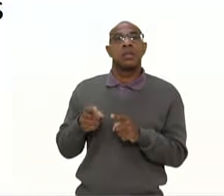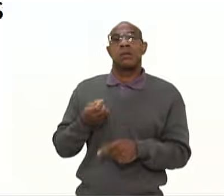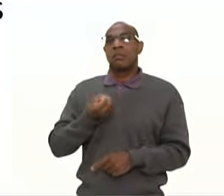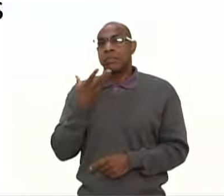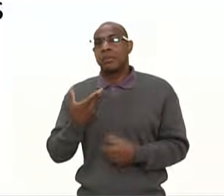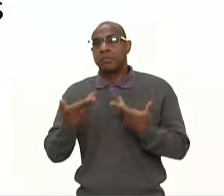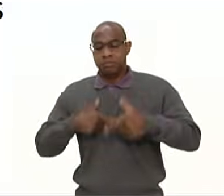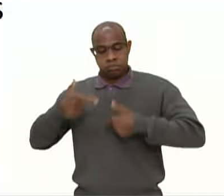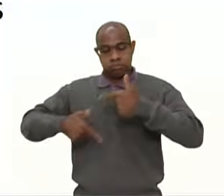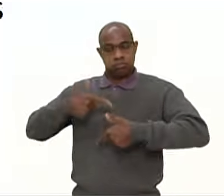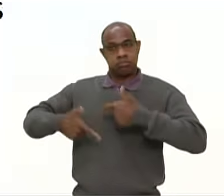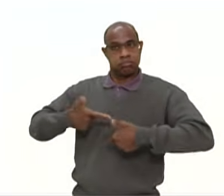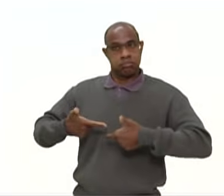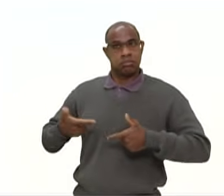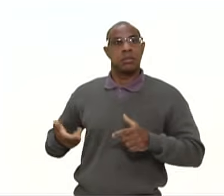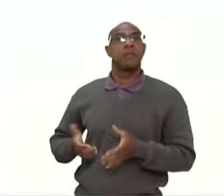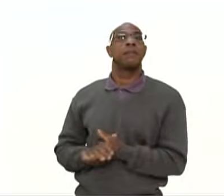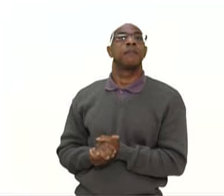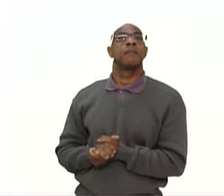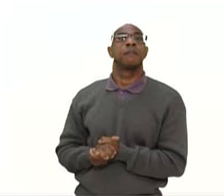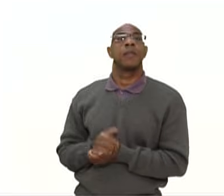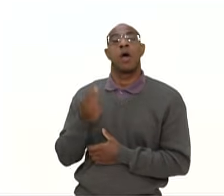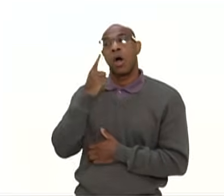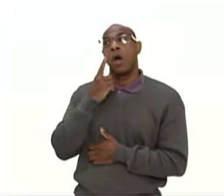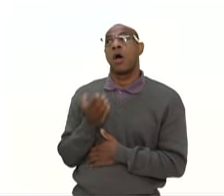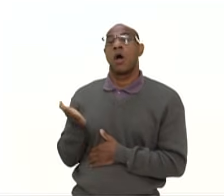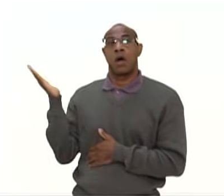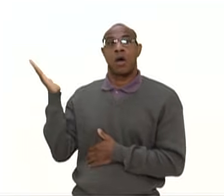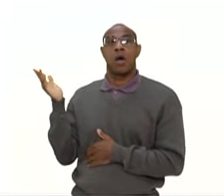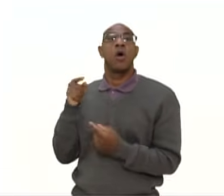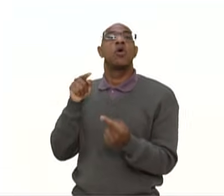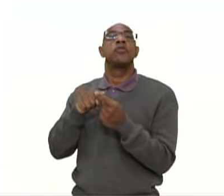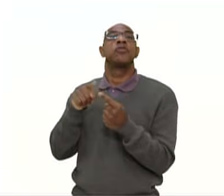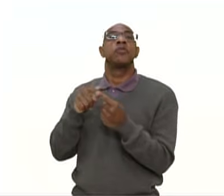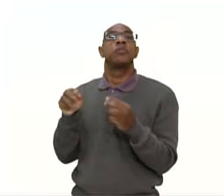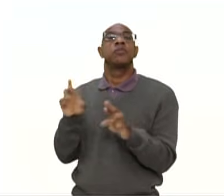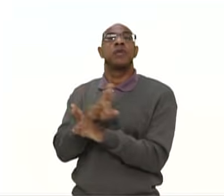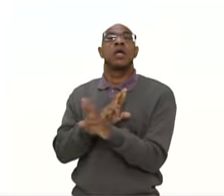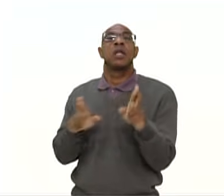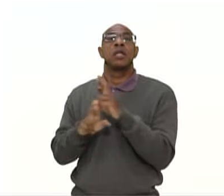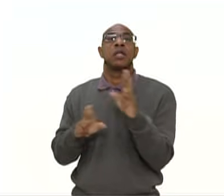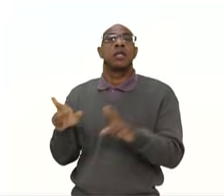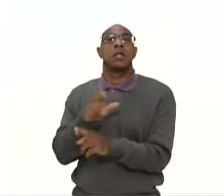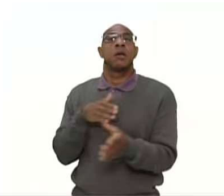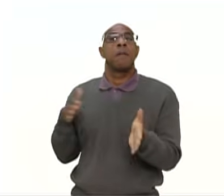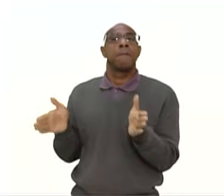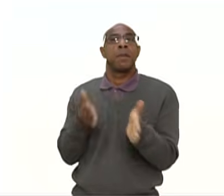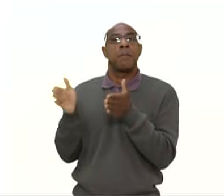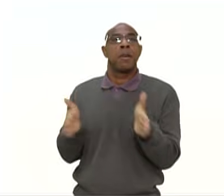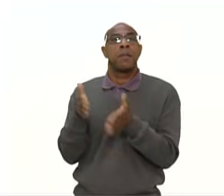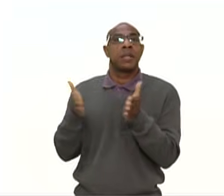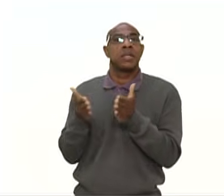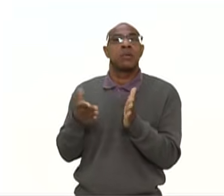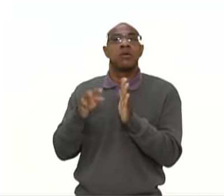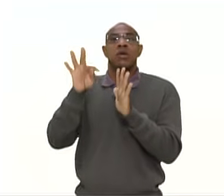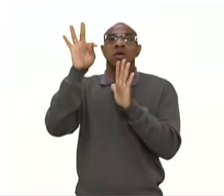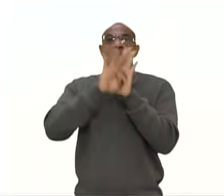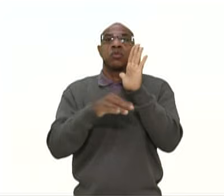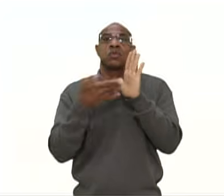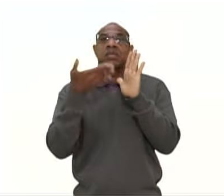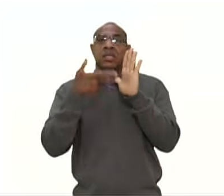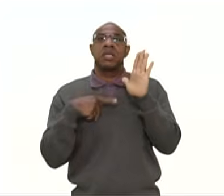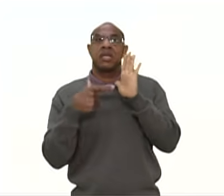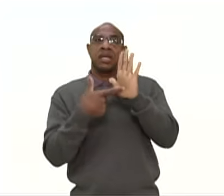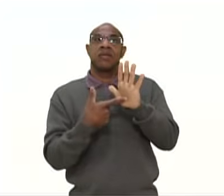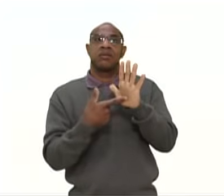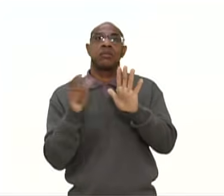dos serviços. Vamos lá. O tipo de relação entre produção e consumo discutido no texto pressupõe